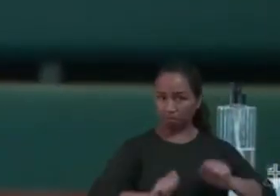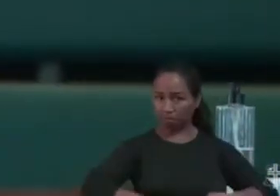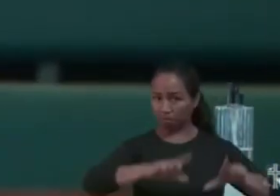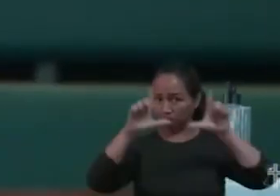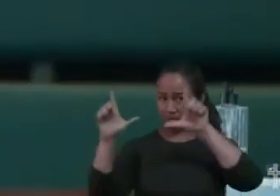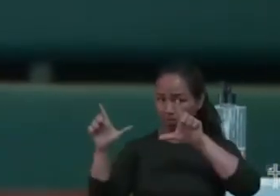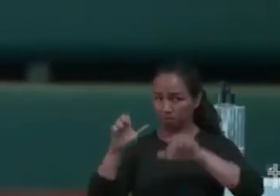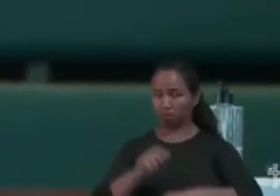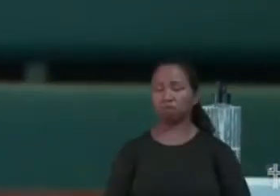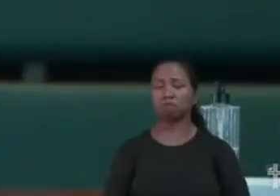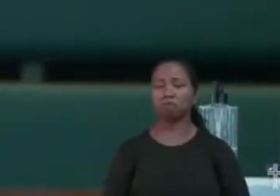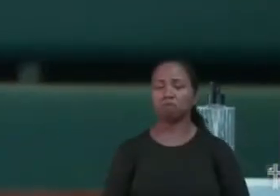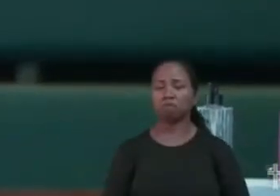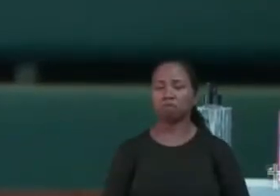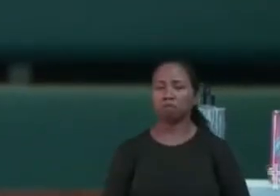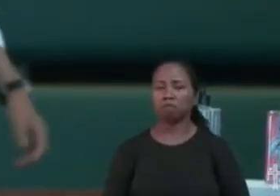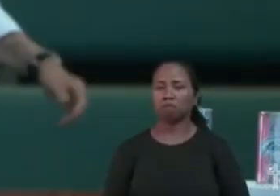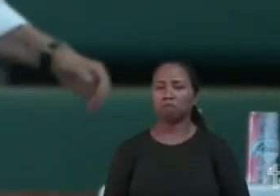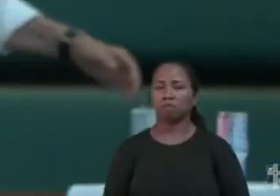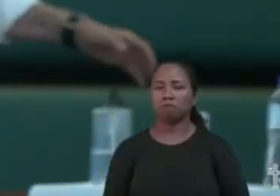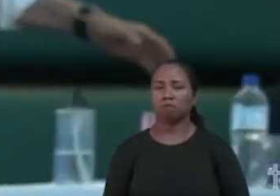aí...